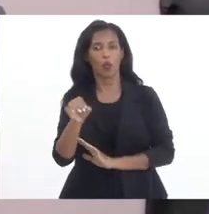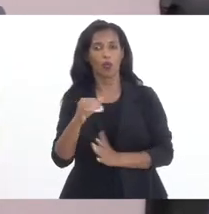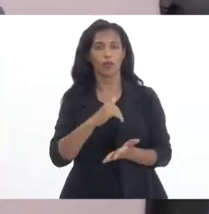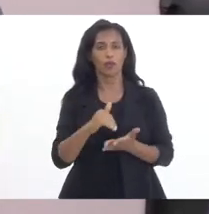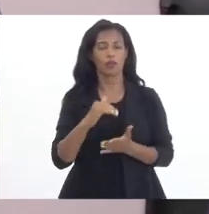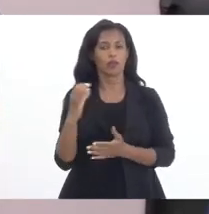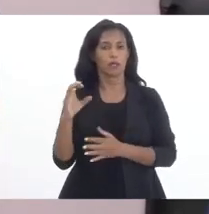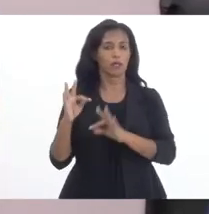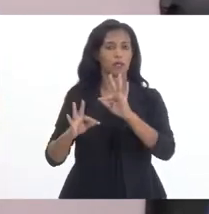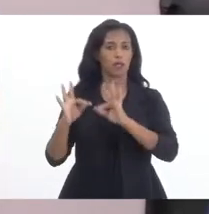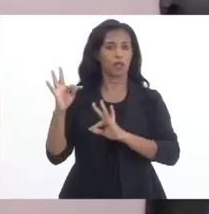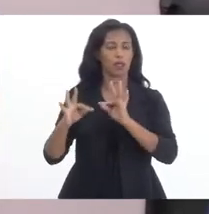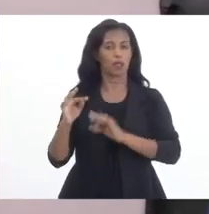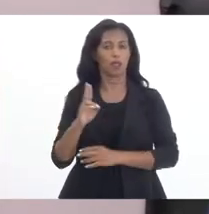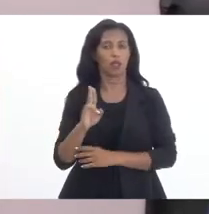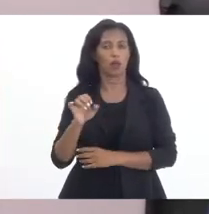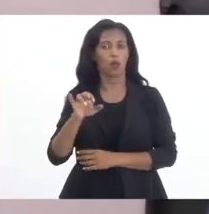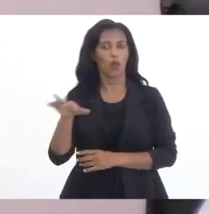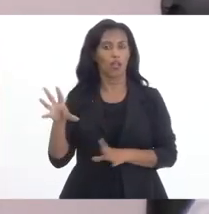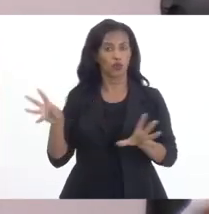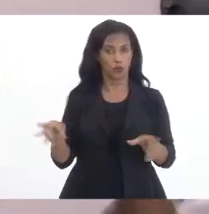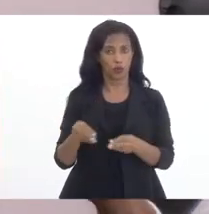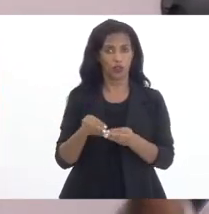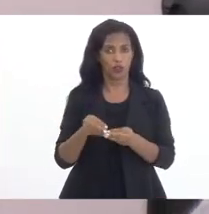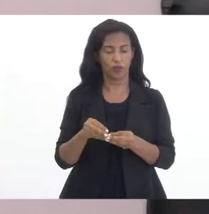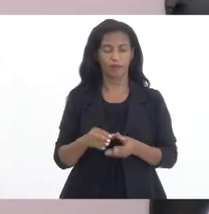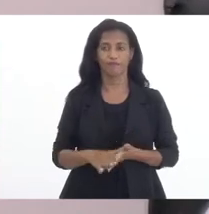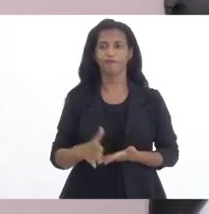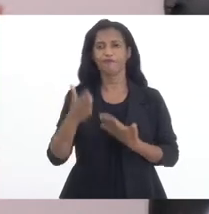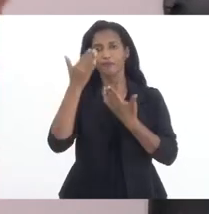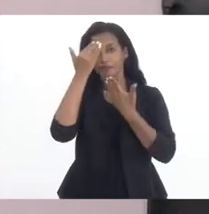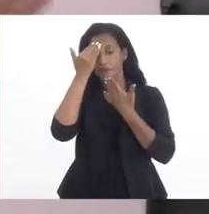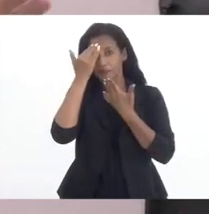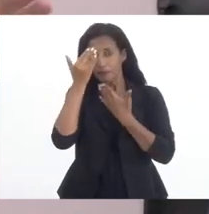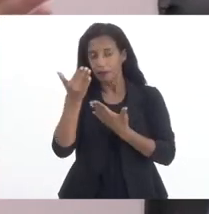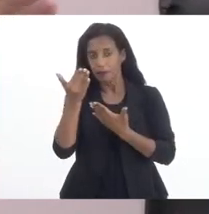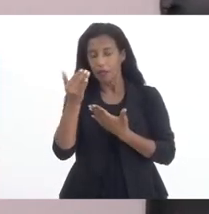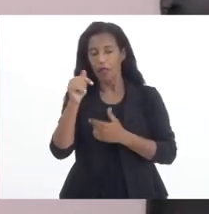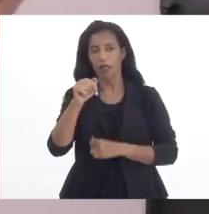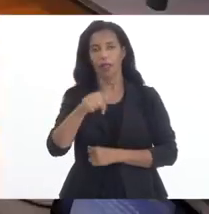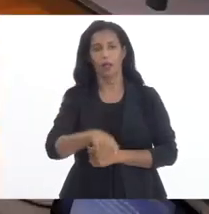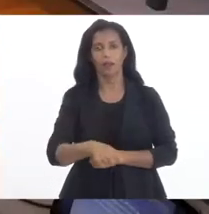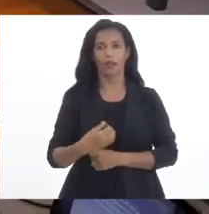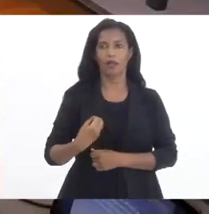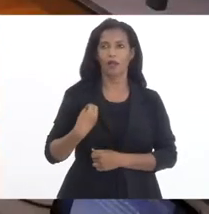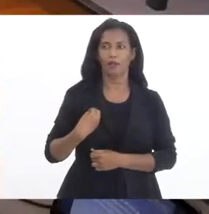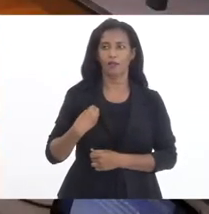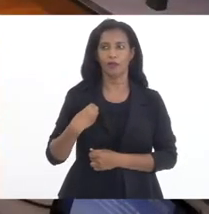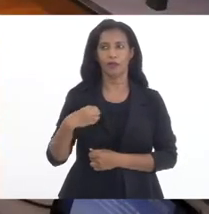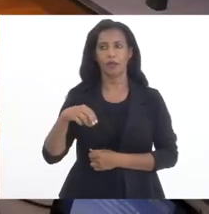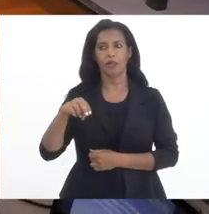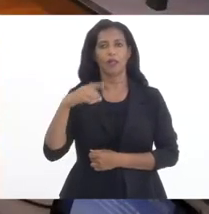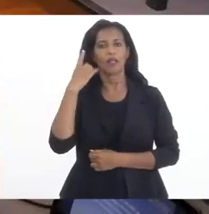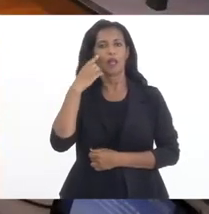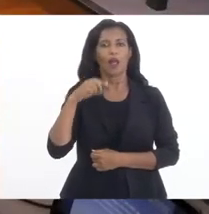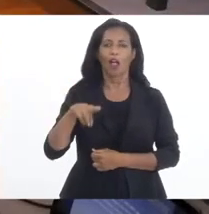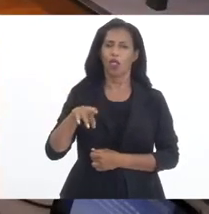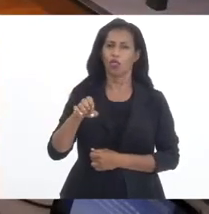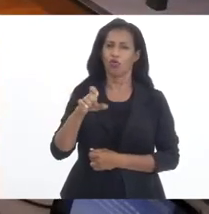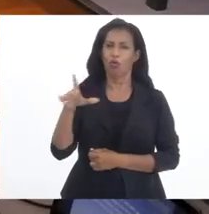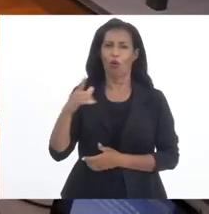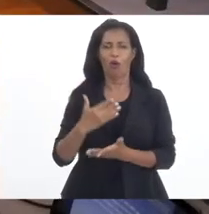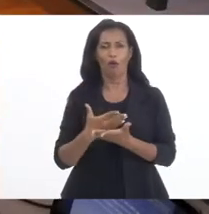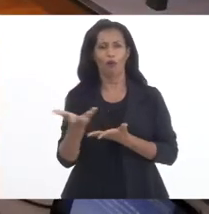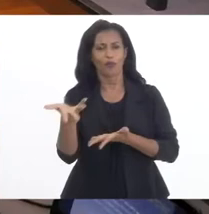Ciência e Tecnologia e da UERJ para a gente fechar. Agradeço aqui a presença do deputado Noel de Carvalho, que